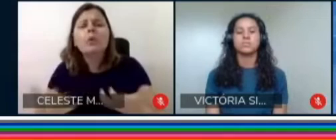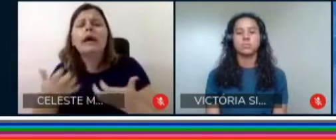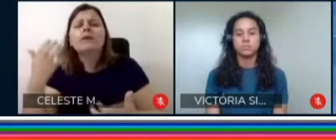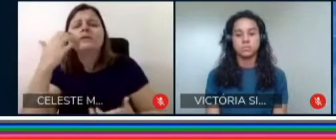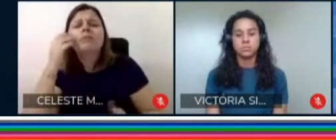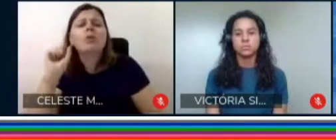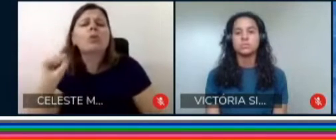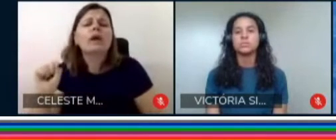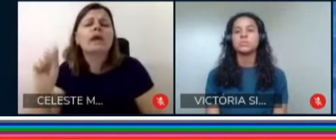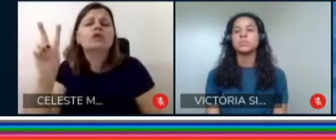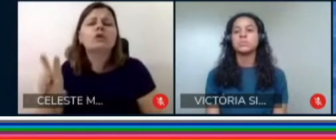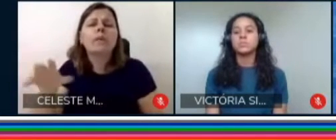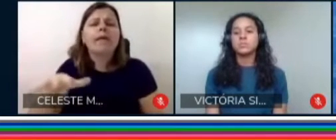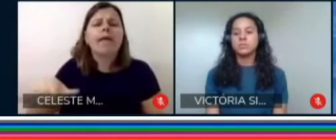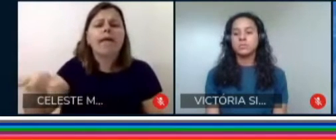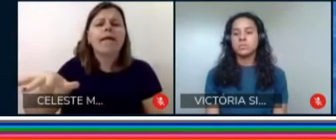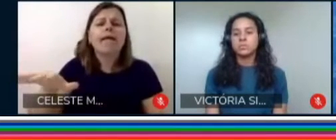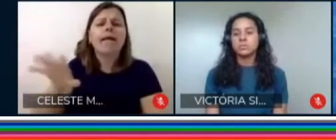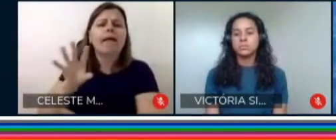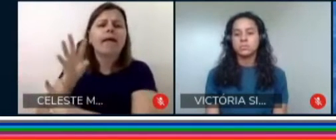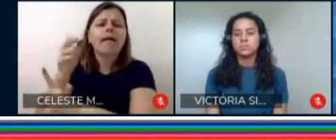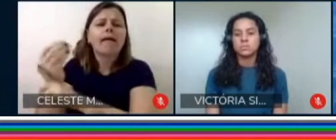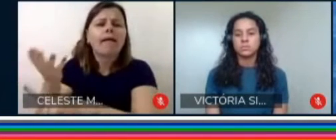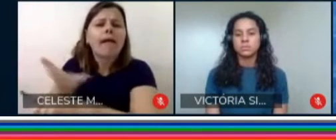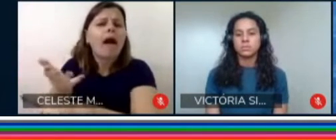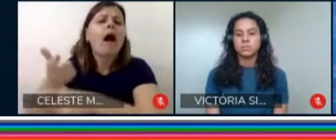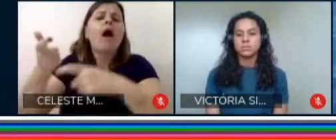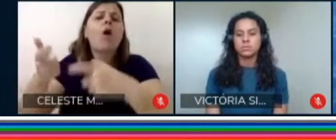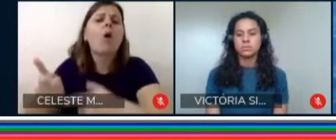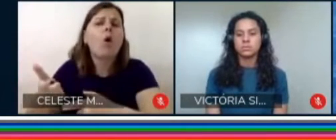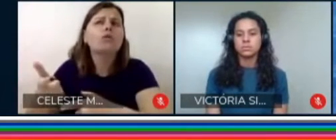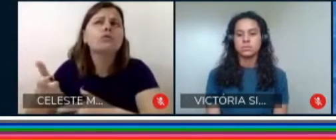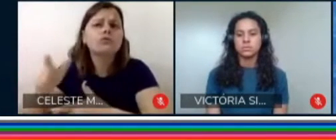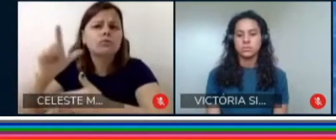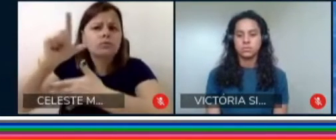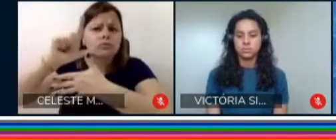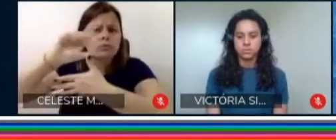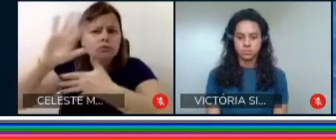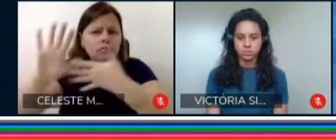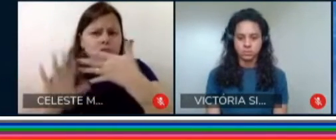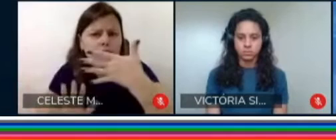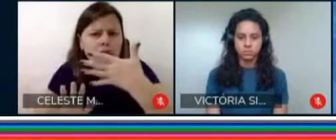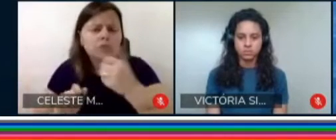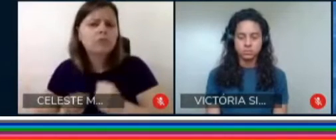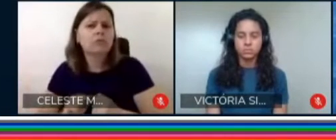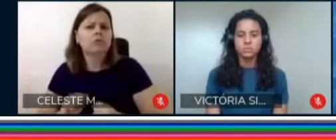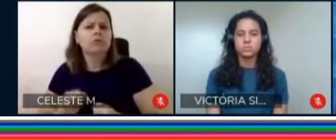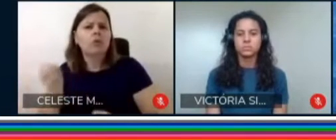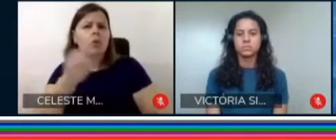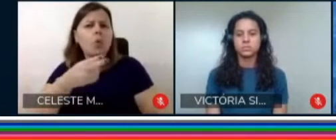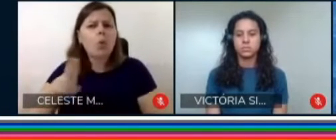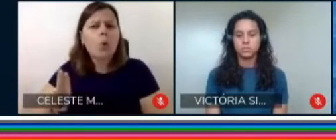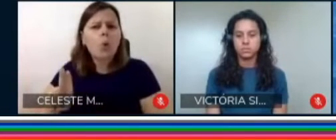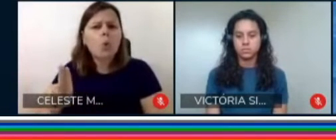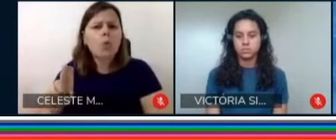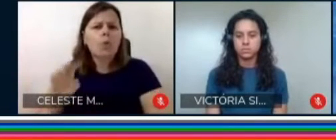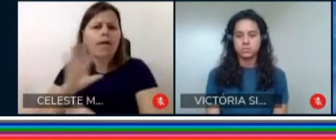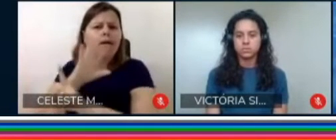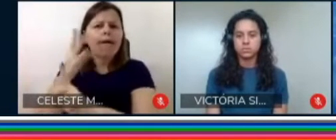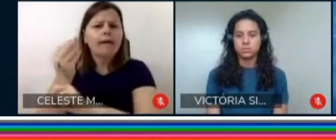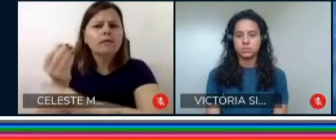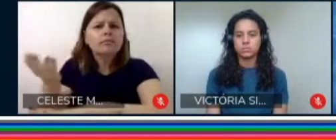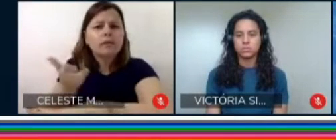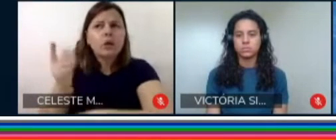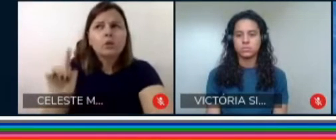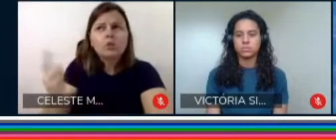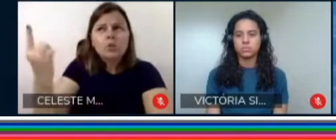contemporânea. Quero saber de arte contemporânea na América Latina, eu quero saber de arte contemporânea de um artista específico,